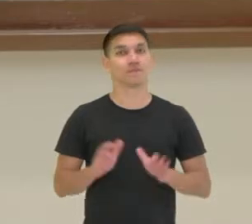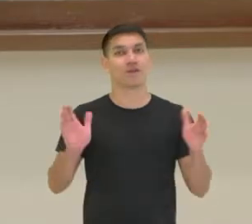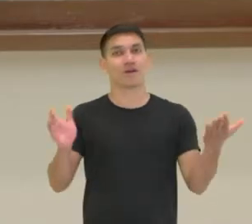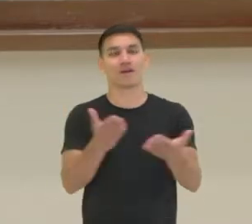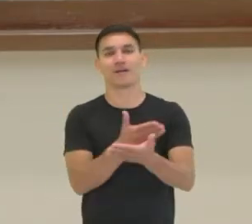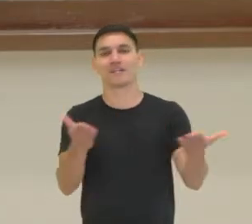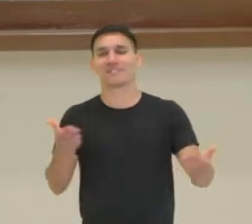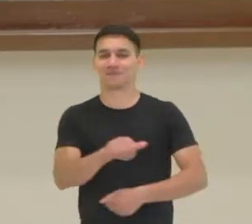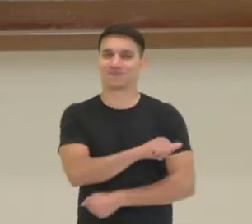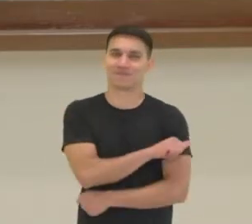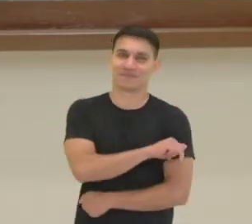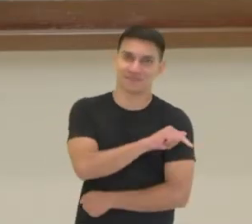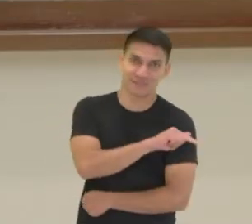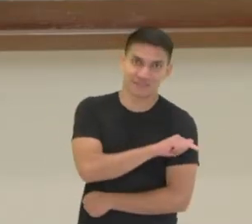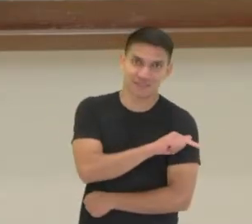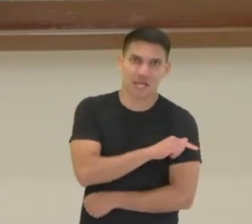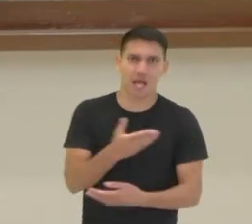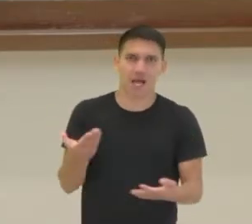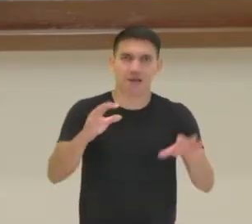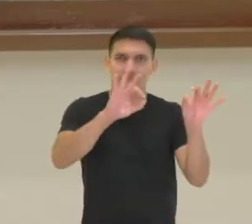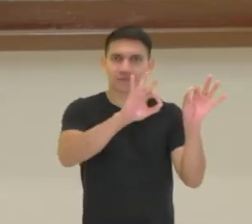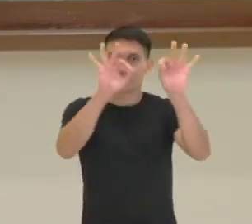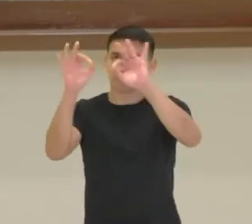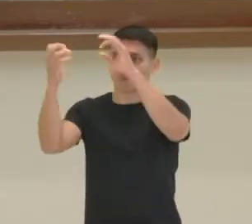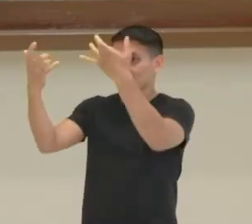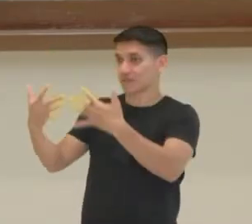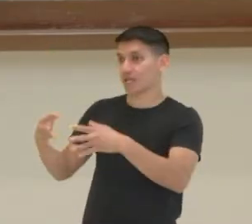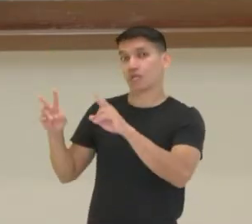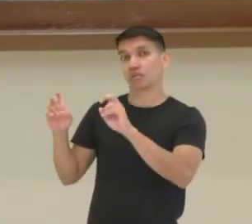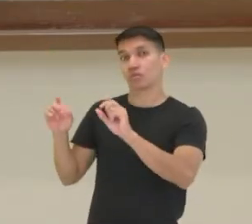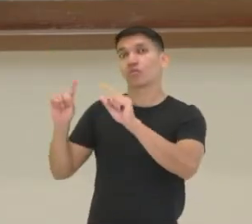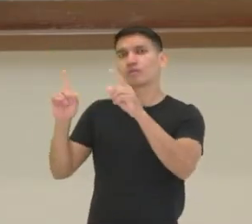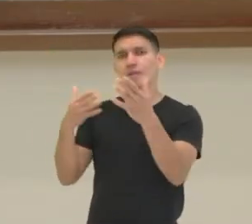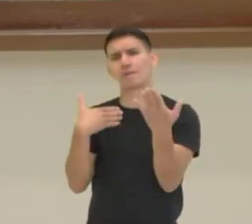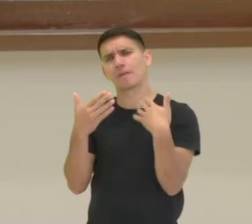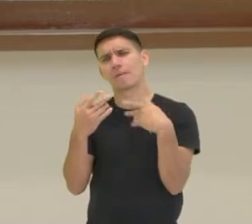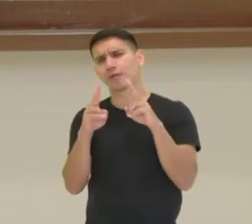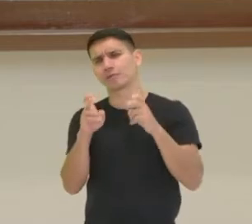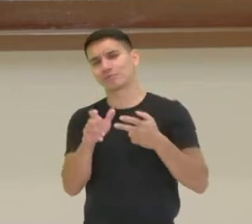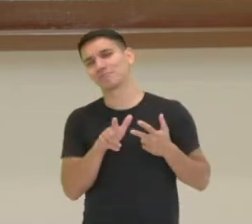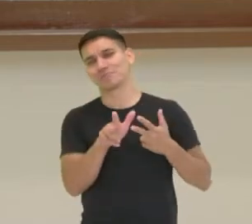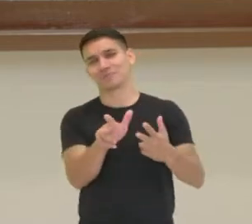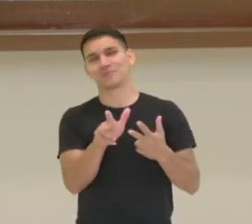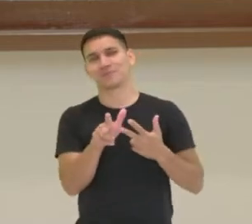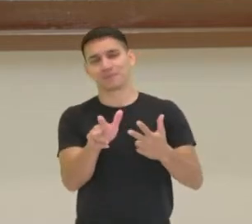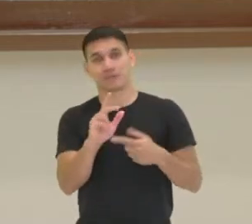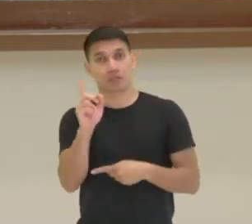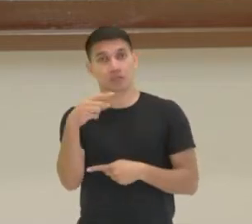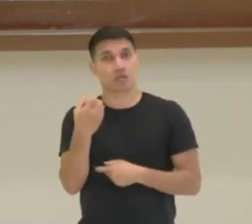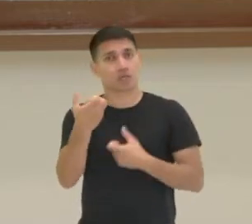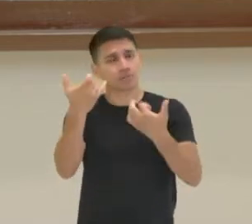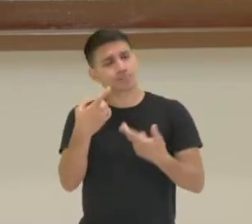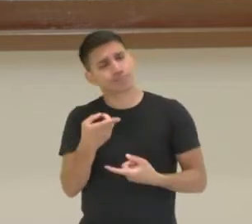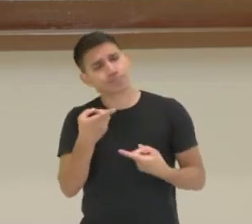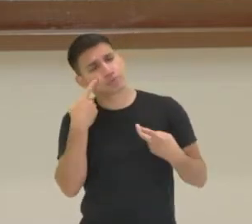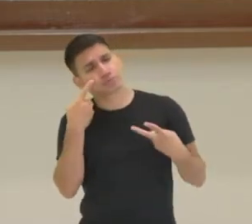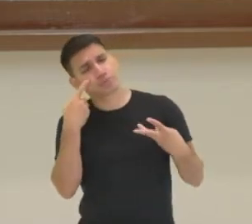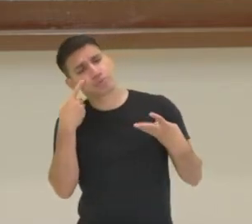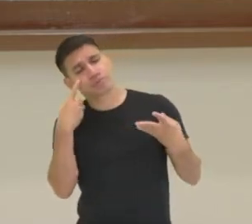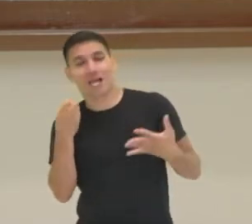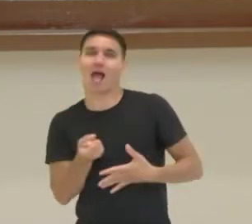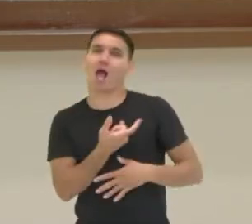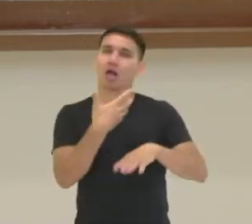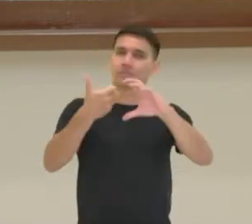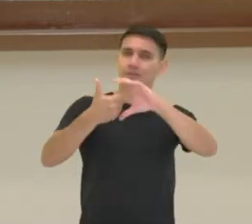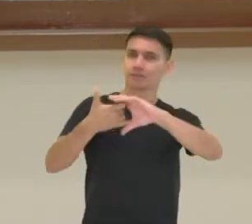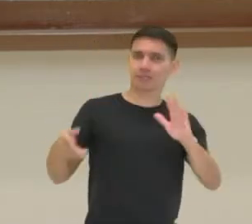Olá, estudantes do 7º ano. Neste vídeo vamos conversar um pouco sobre reportagem. Vamos ver algumas das suas características,